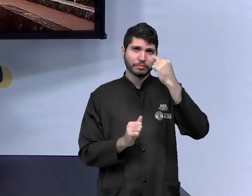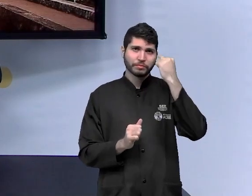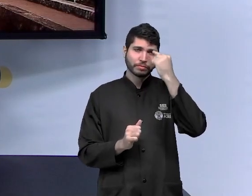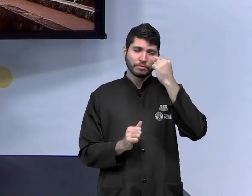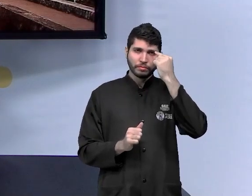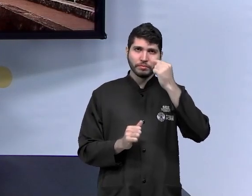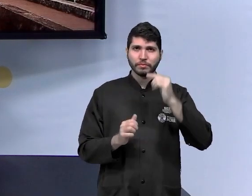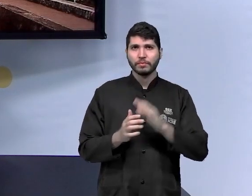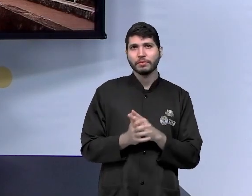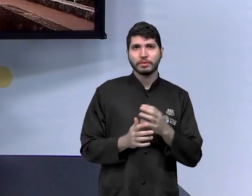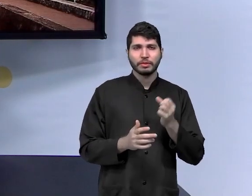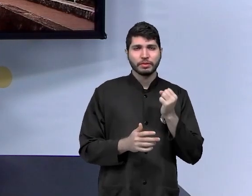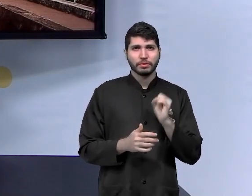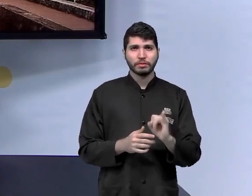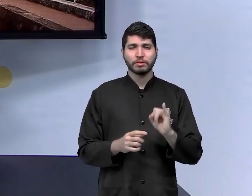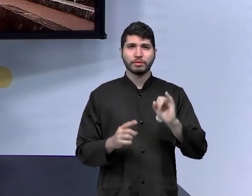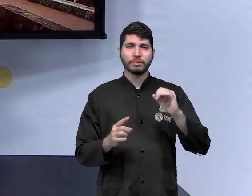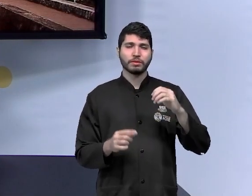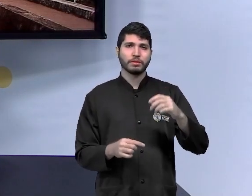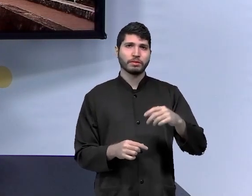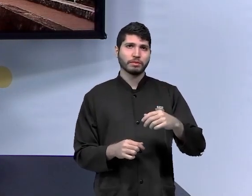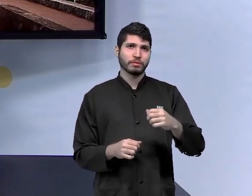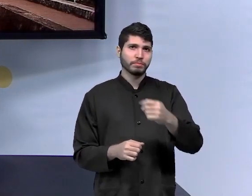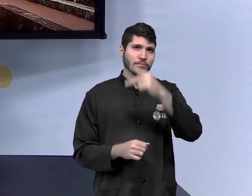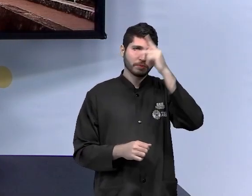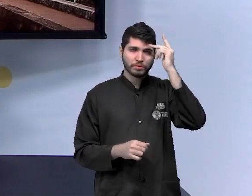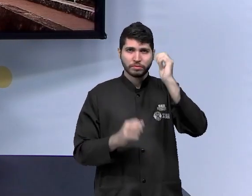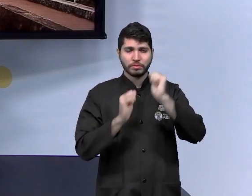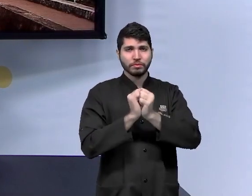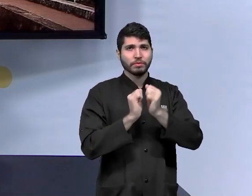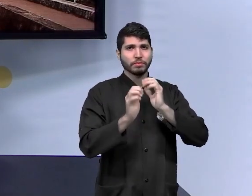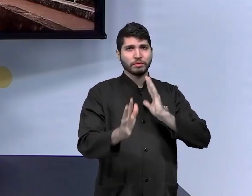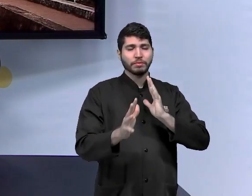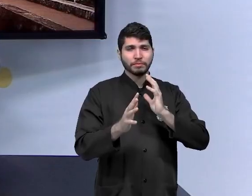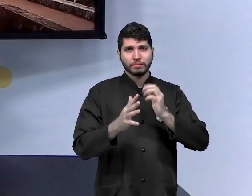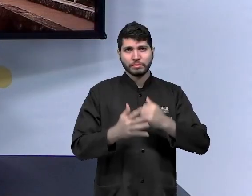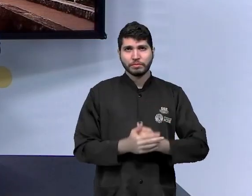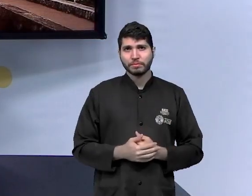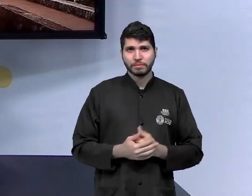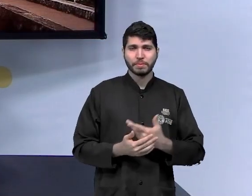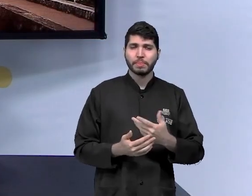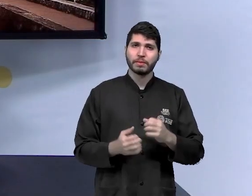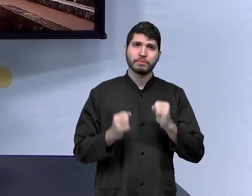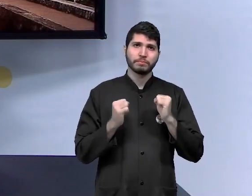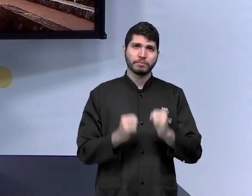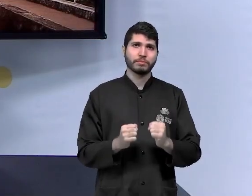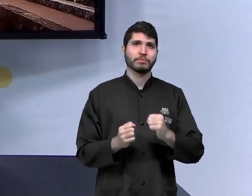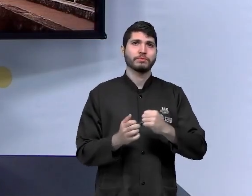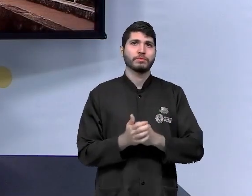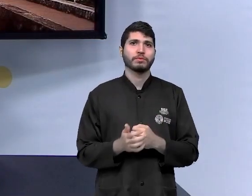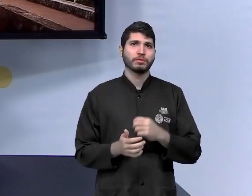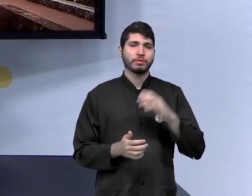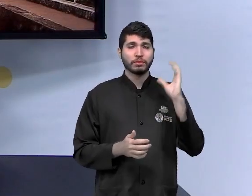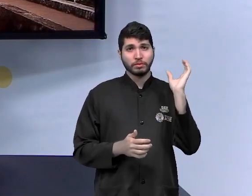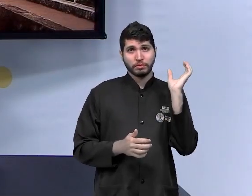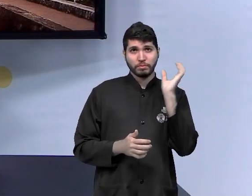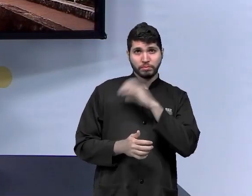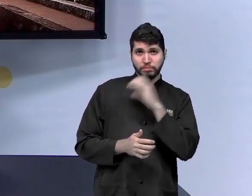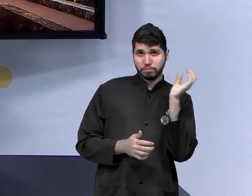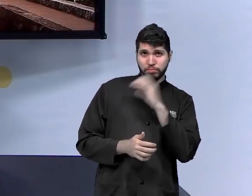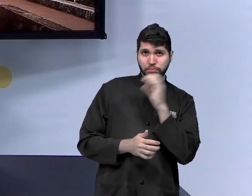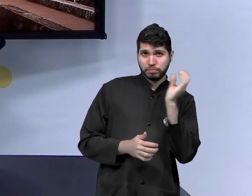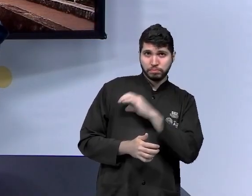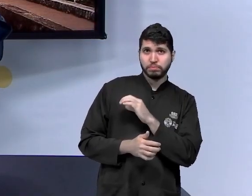compreende o espanhol da sua maneira nativa. Porque o espanhol mesmo, a língua espanhola, ela é uma língua dinâmica, ela é falada de uma forma vibrante, rápida,